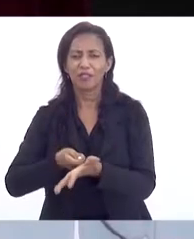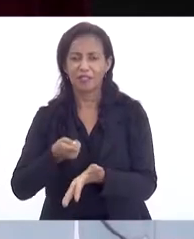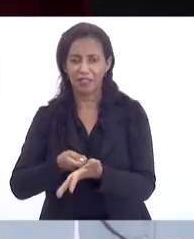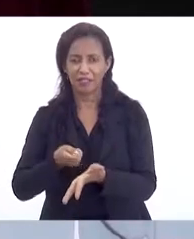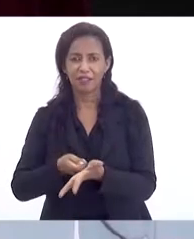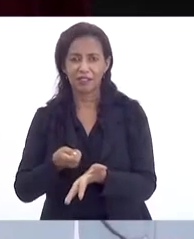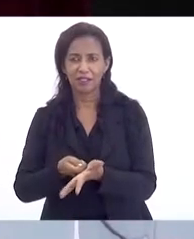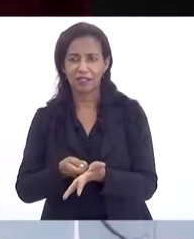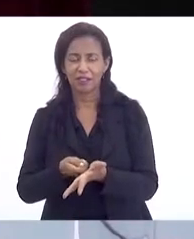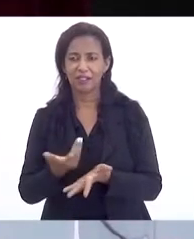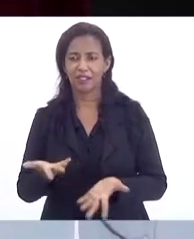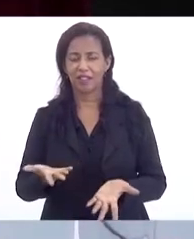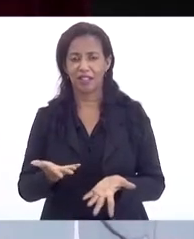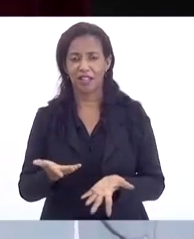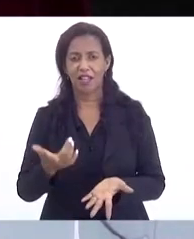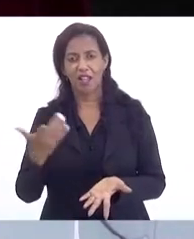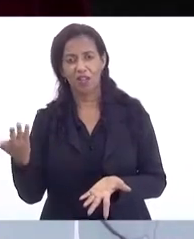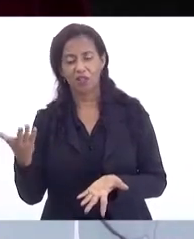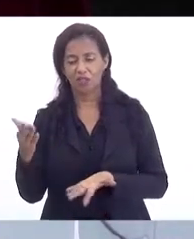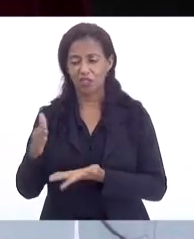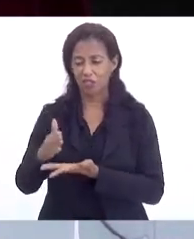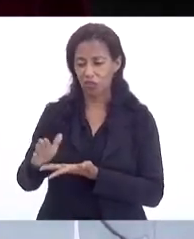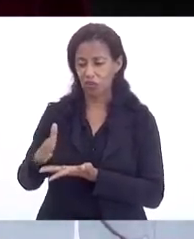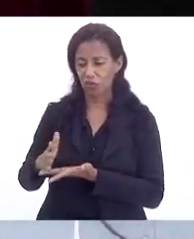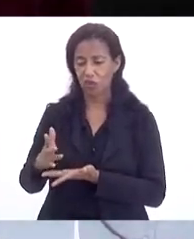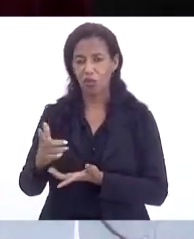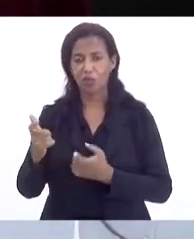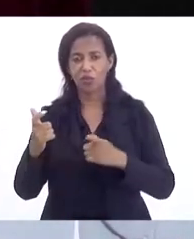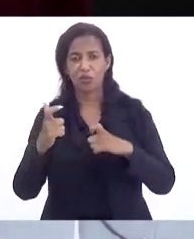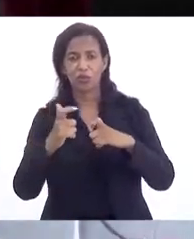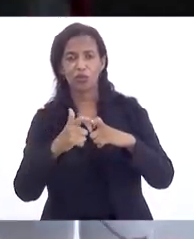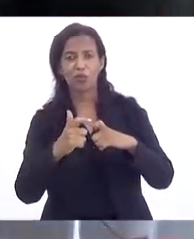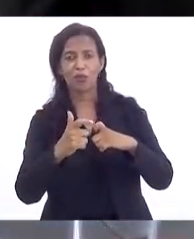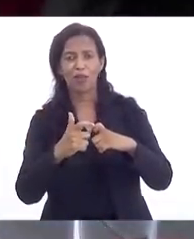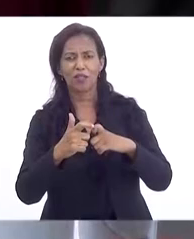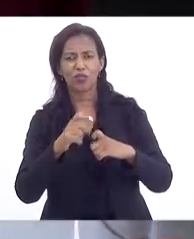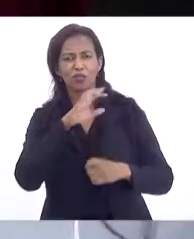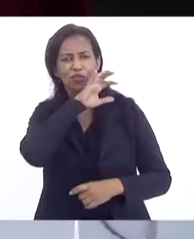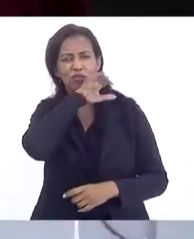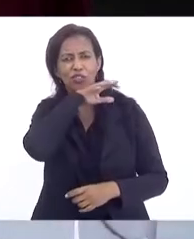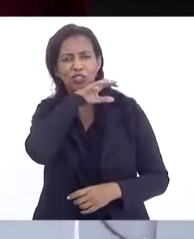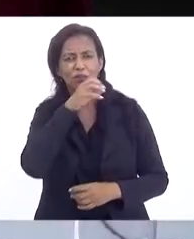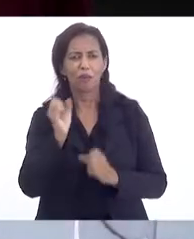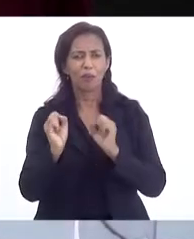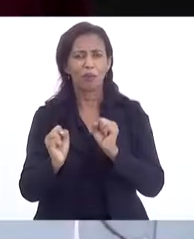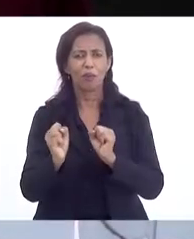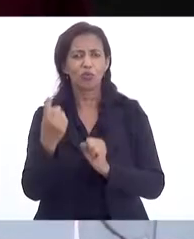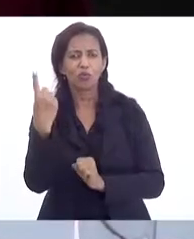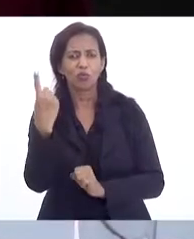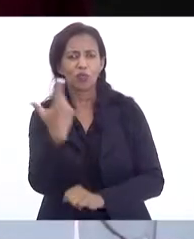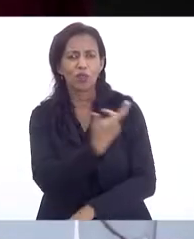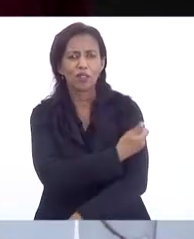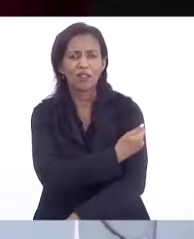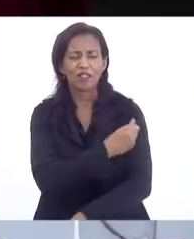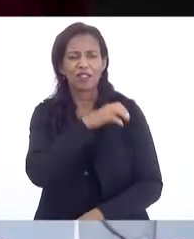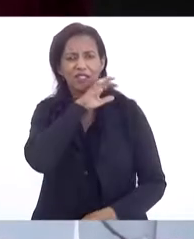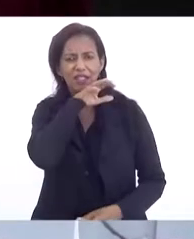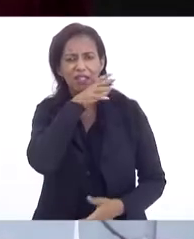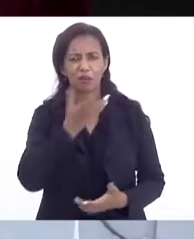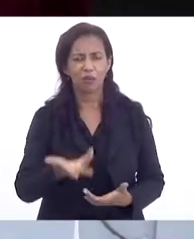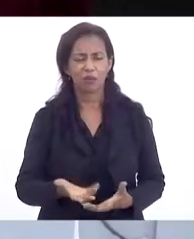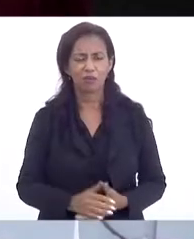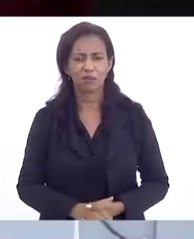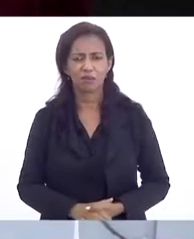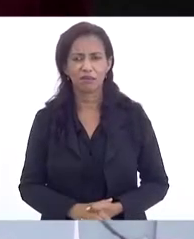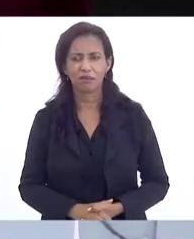por reserva de mercado, que o médico veterinário seja o único que pode dar vacina em animal? Não, eu